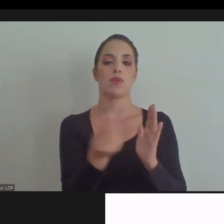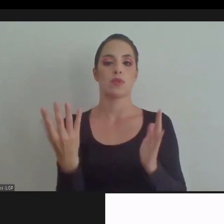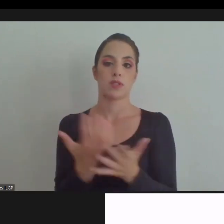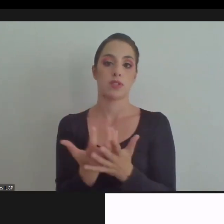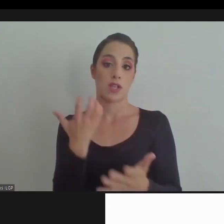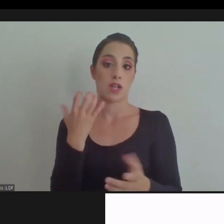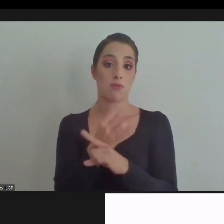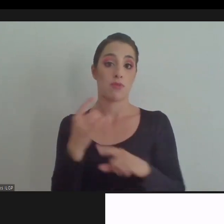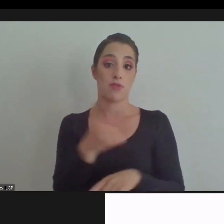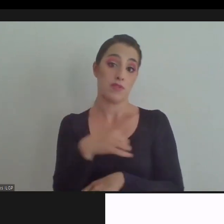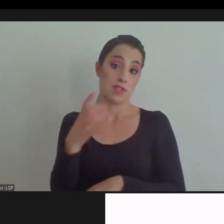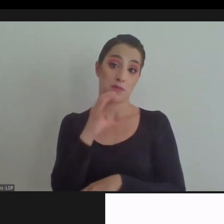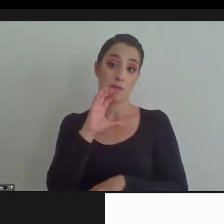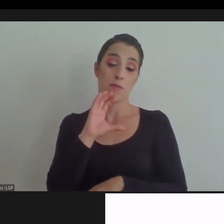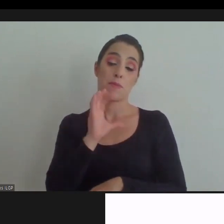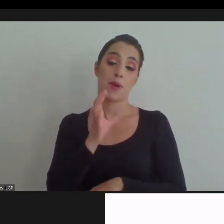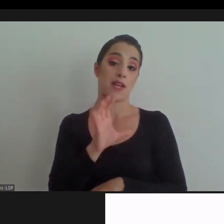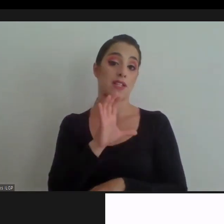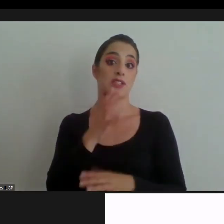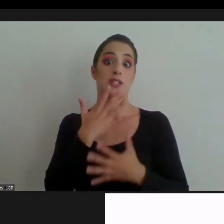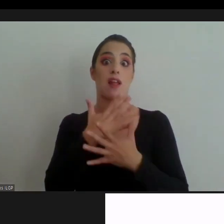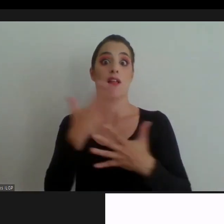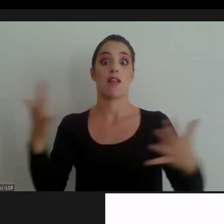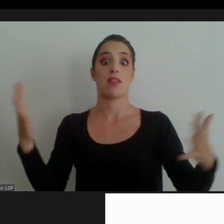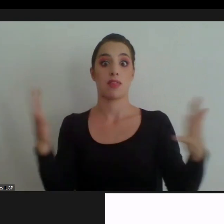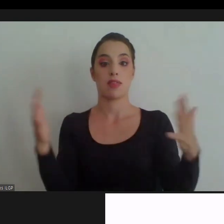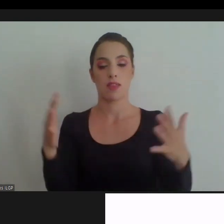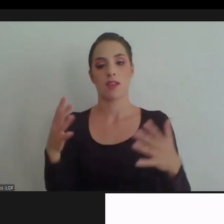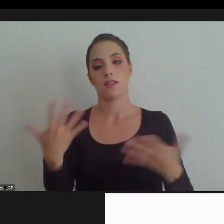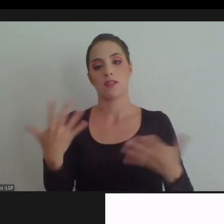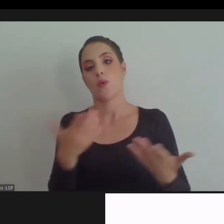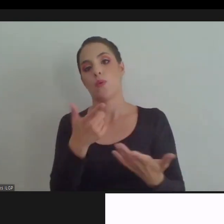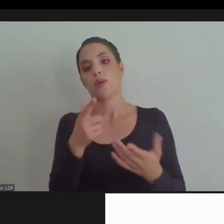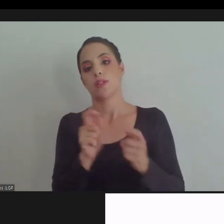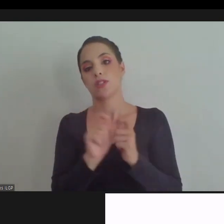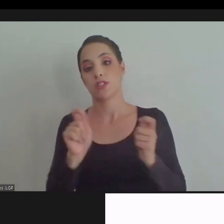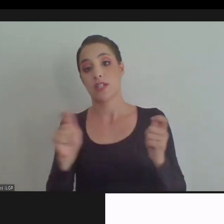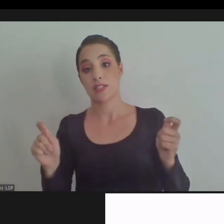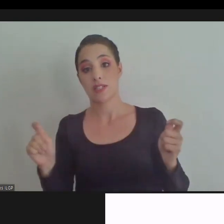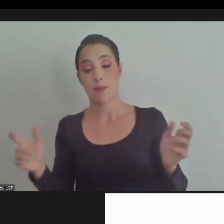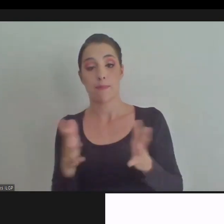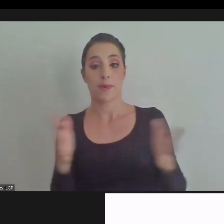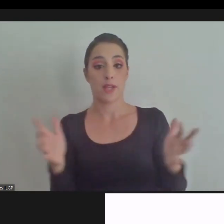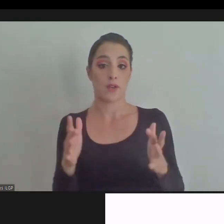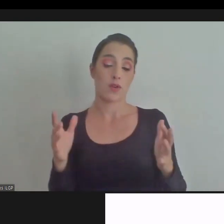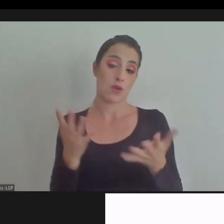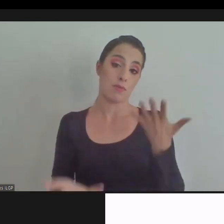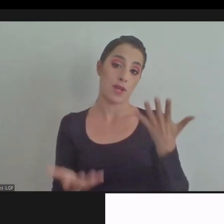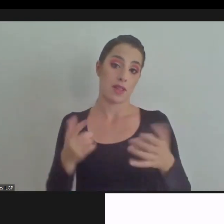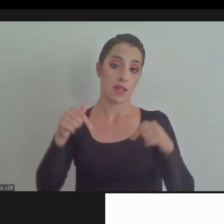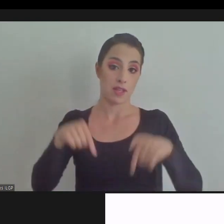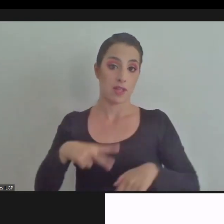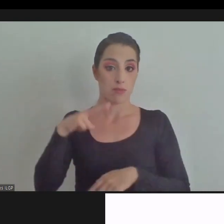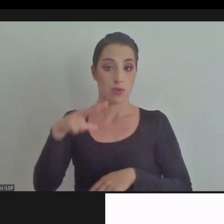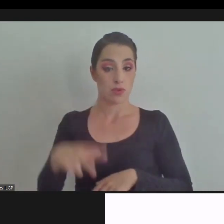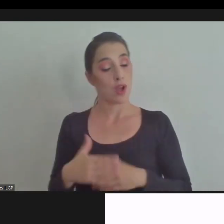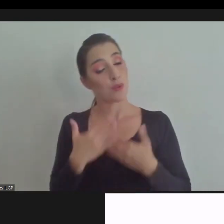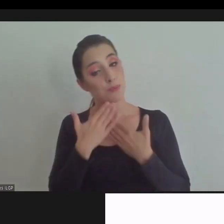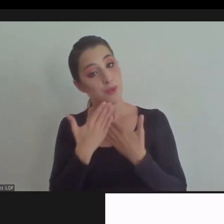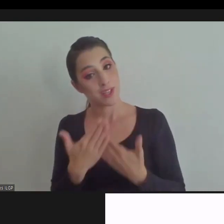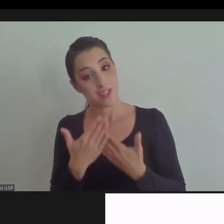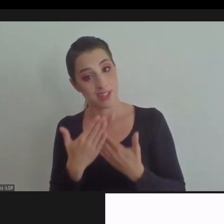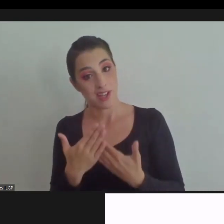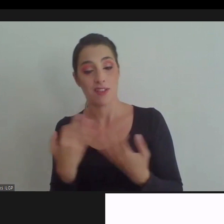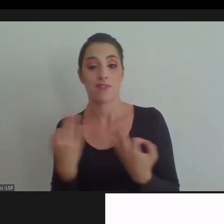país grande, não é? E, portanto, as distâncias são bem maiores do que aqui em Portugal. Hermenegildo, muito obrigada por